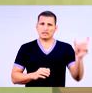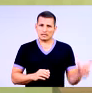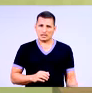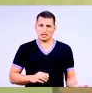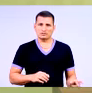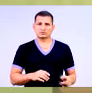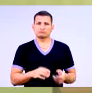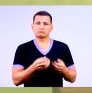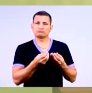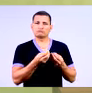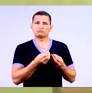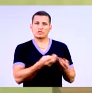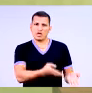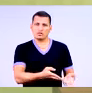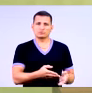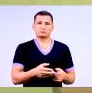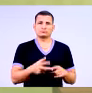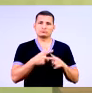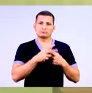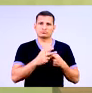certo estabelecimento para manutenção,